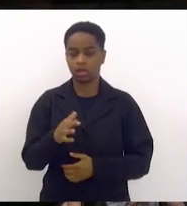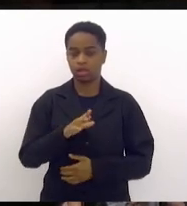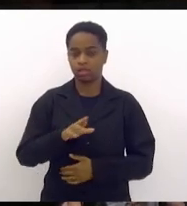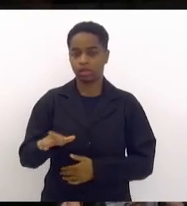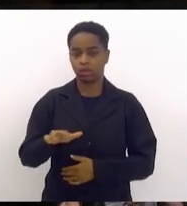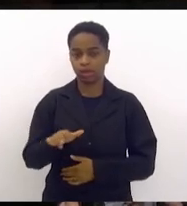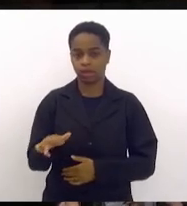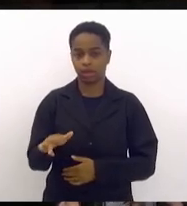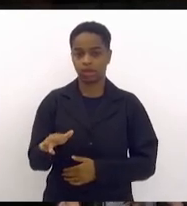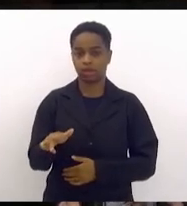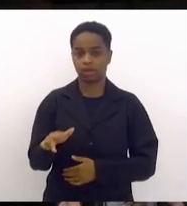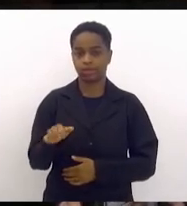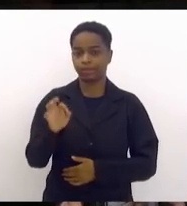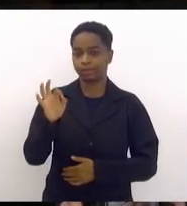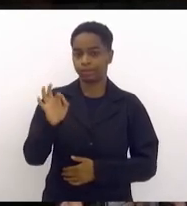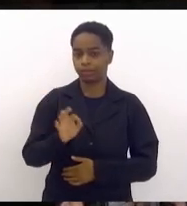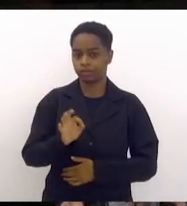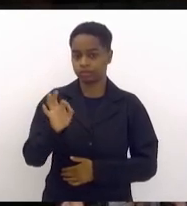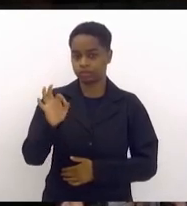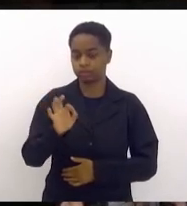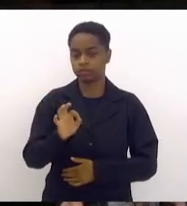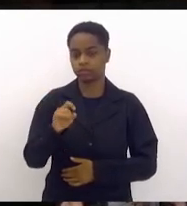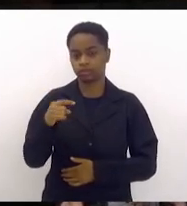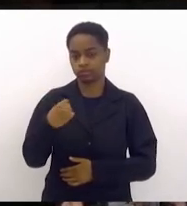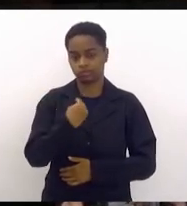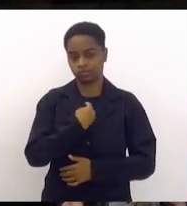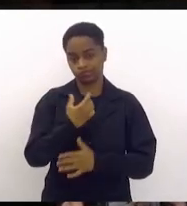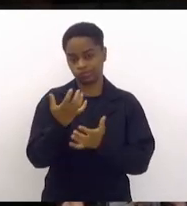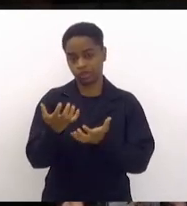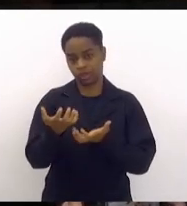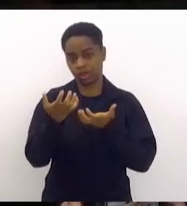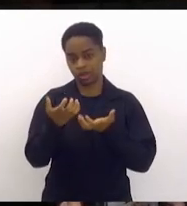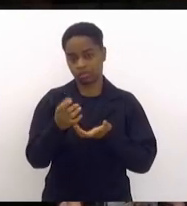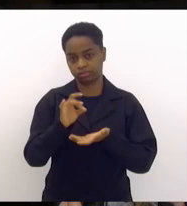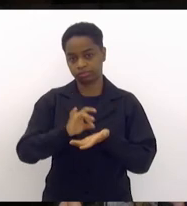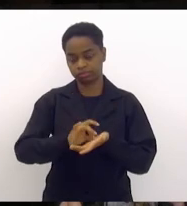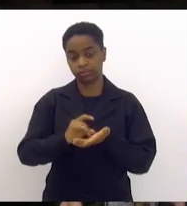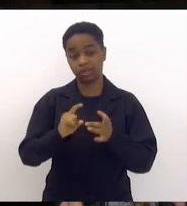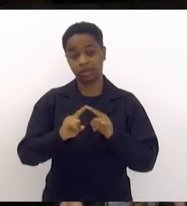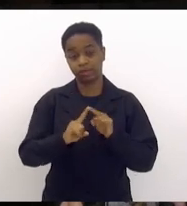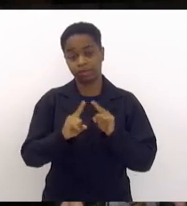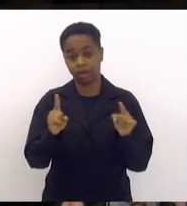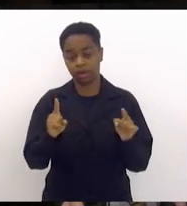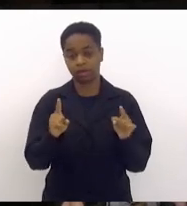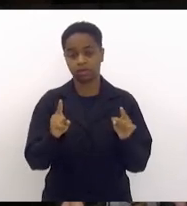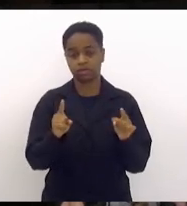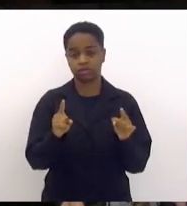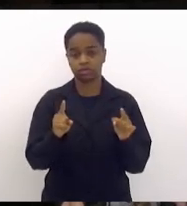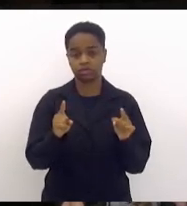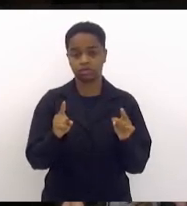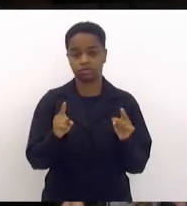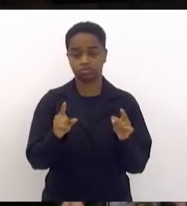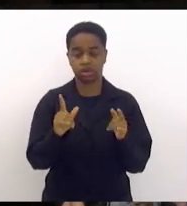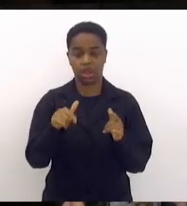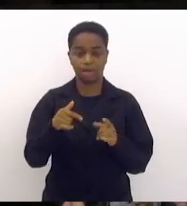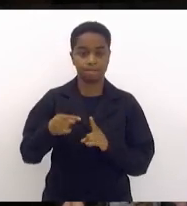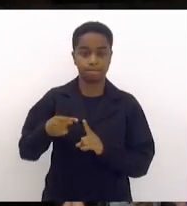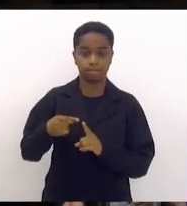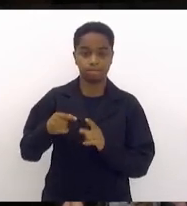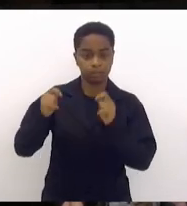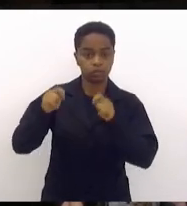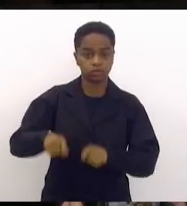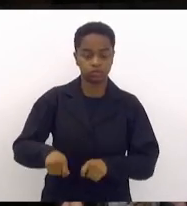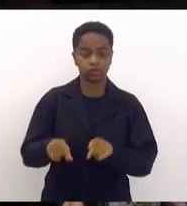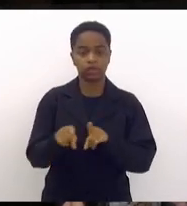não é no percentual que está no nosso desejo do coração mas que seja aquilo que for possível e